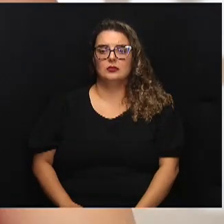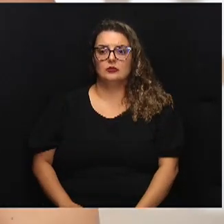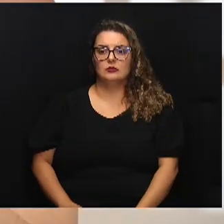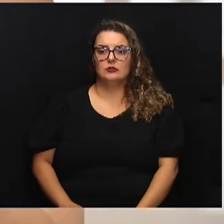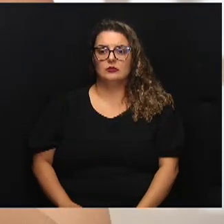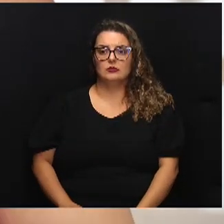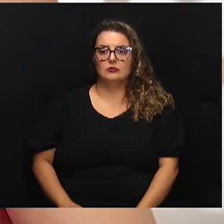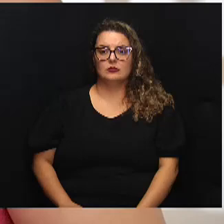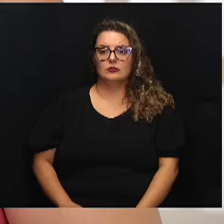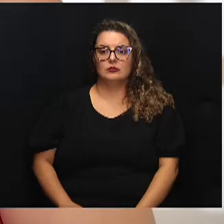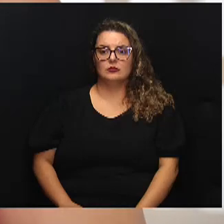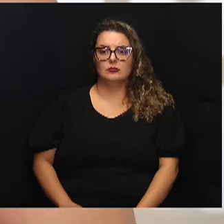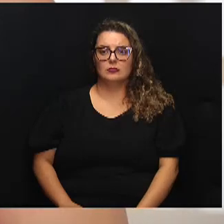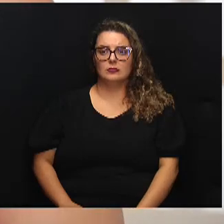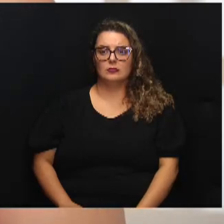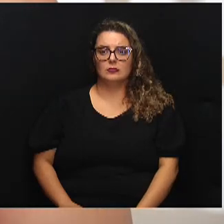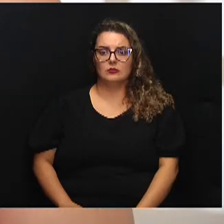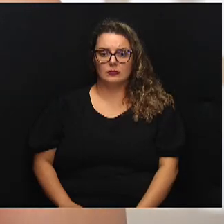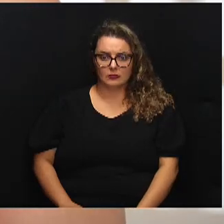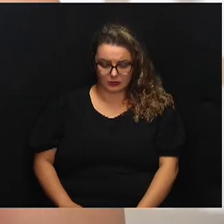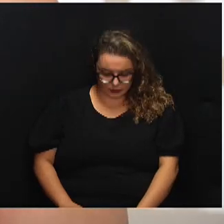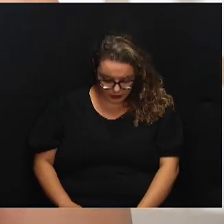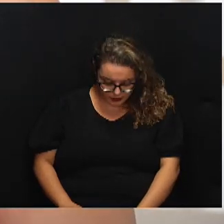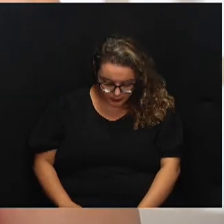num lugar onde ele nem passava.